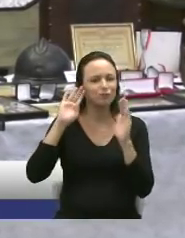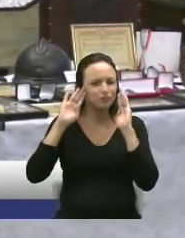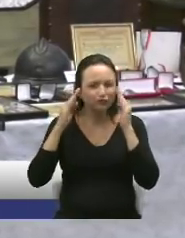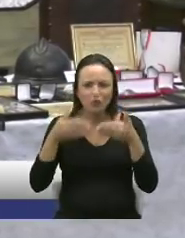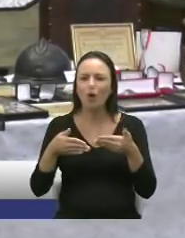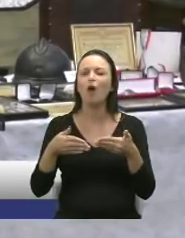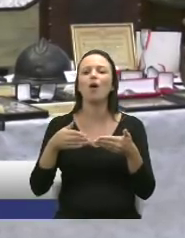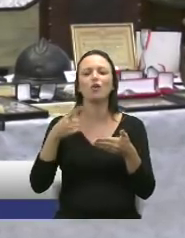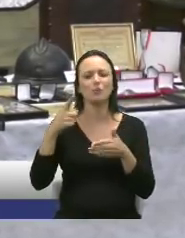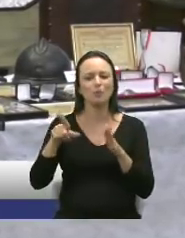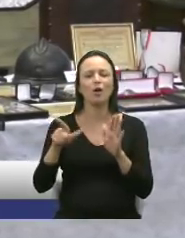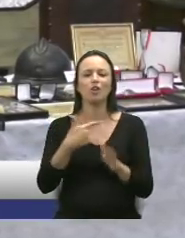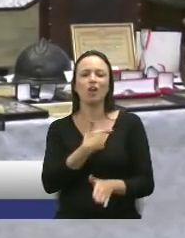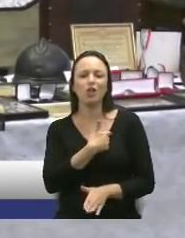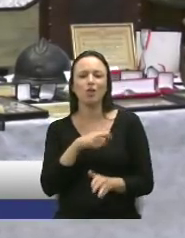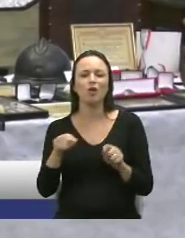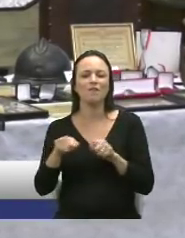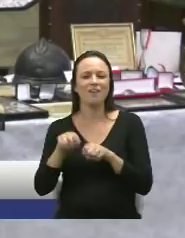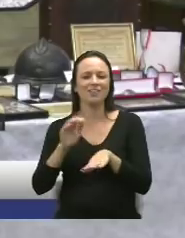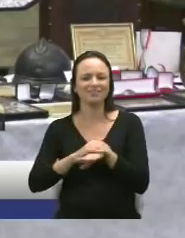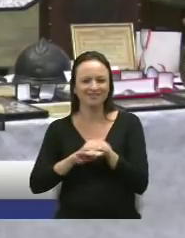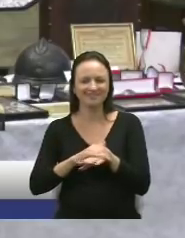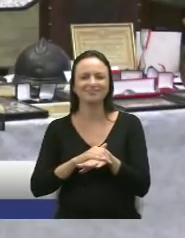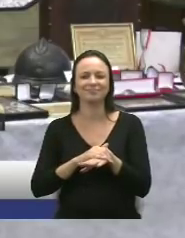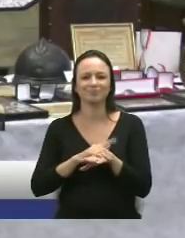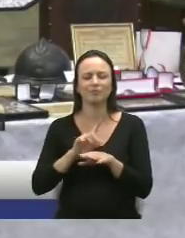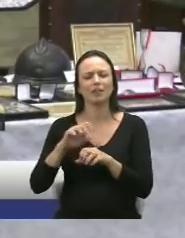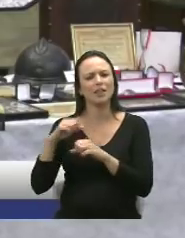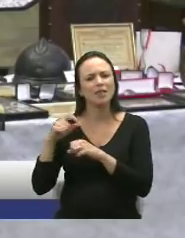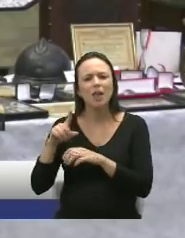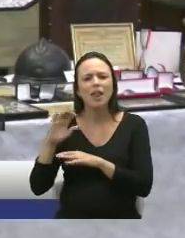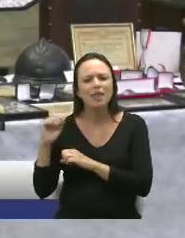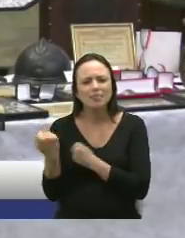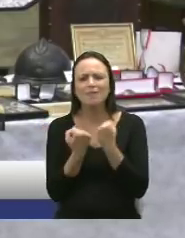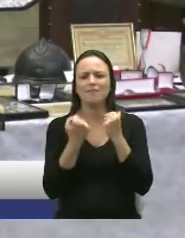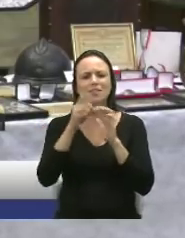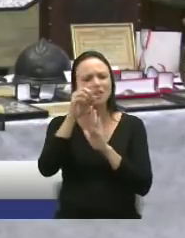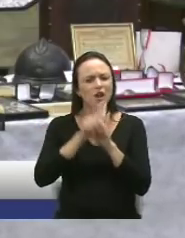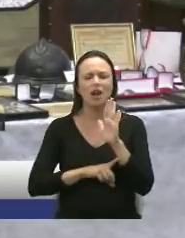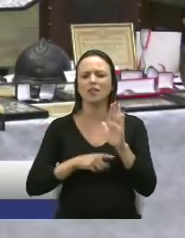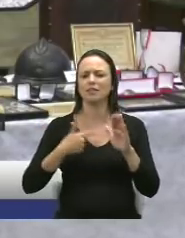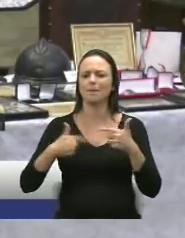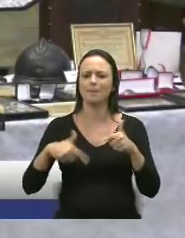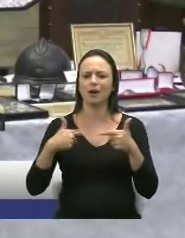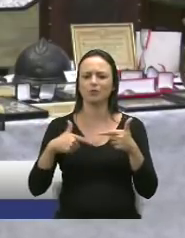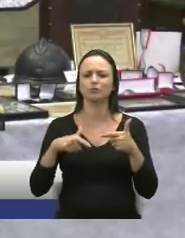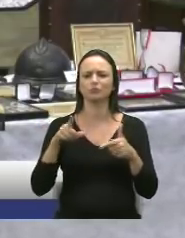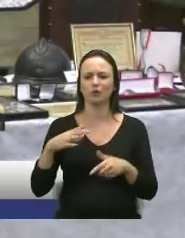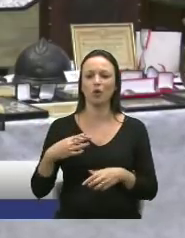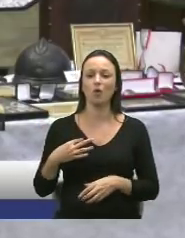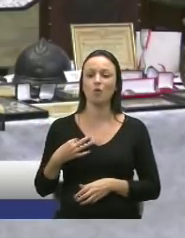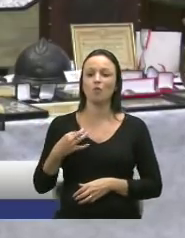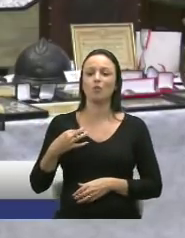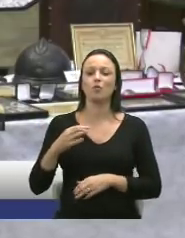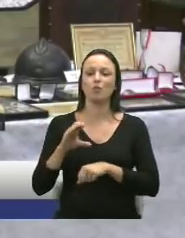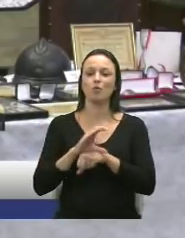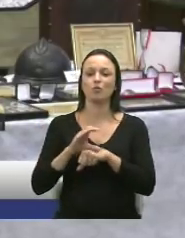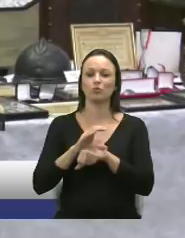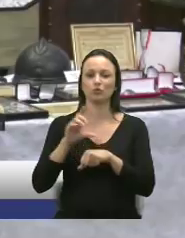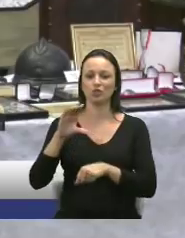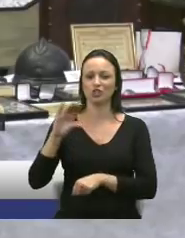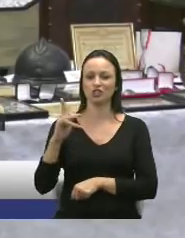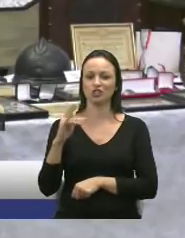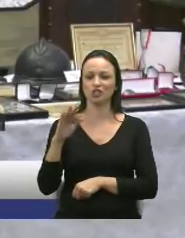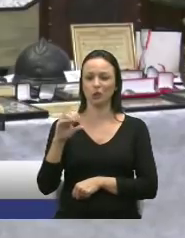Revolução. E por conta de defender direitos trabalhistas, o voluntário constitucionalista Chico